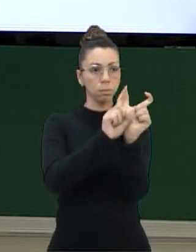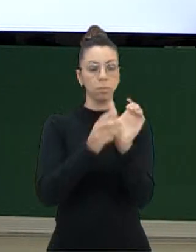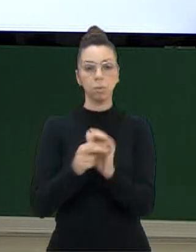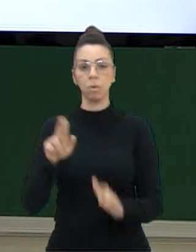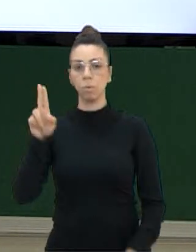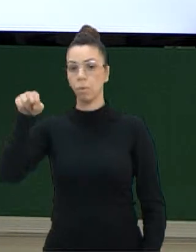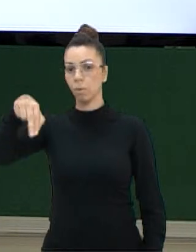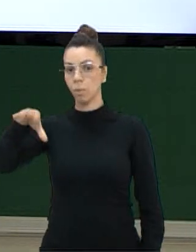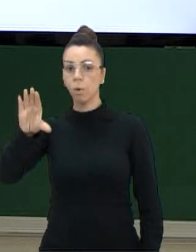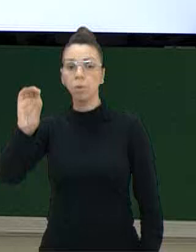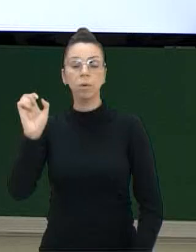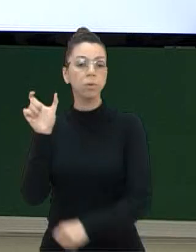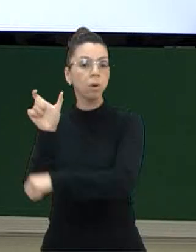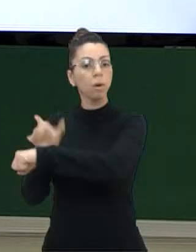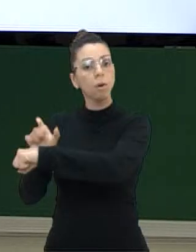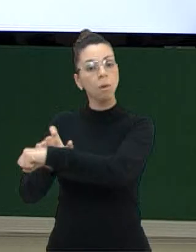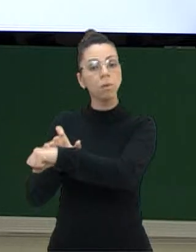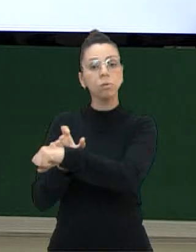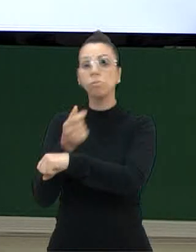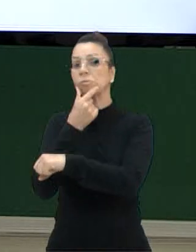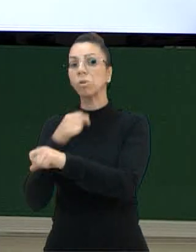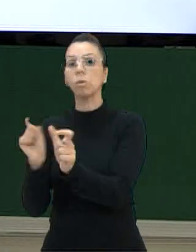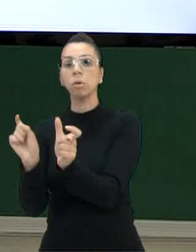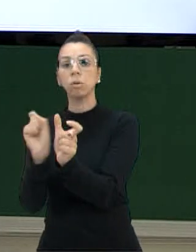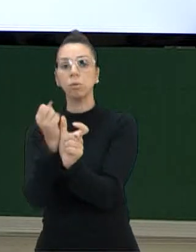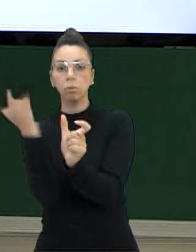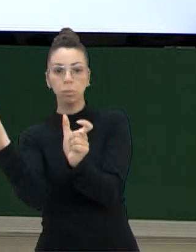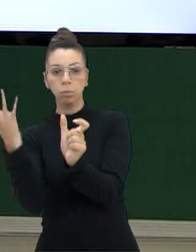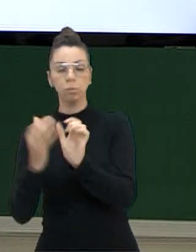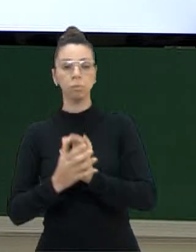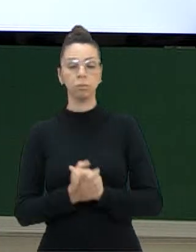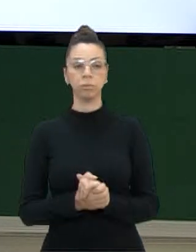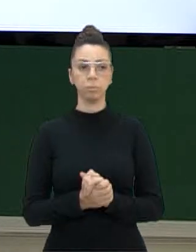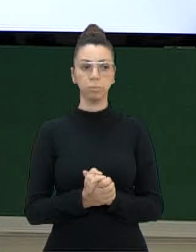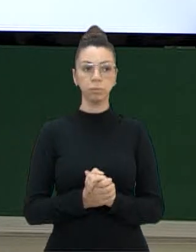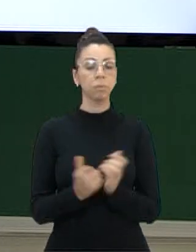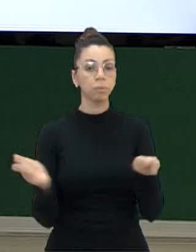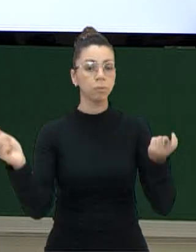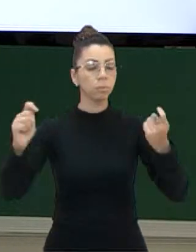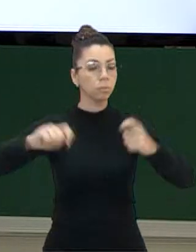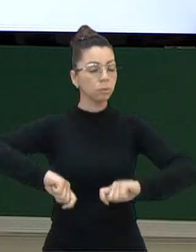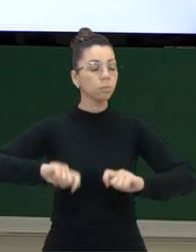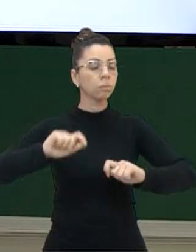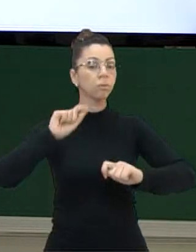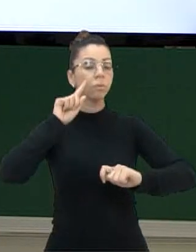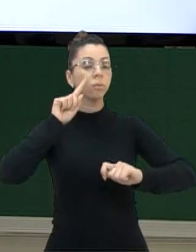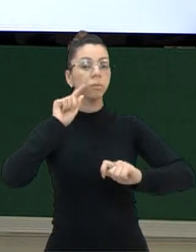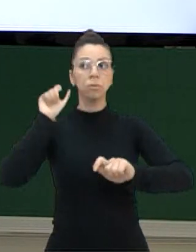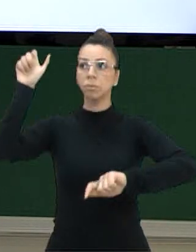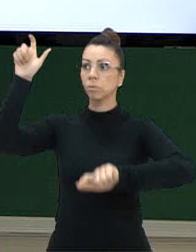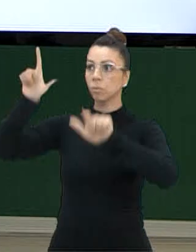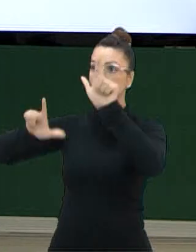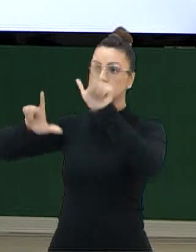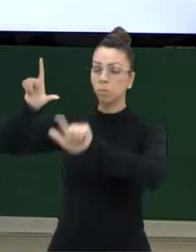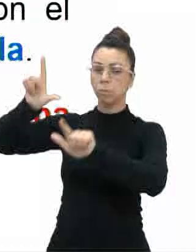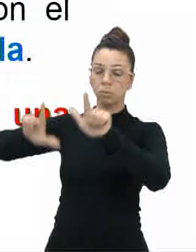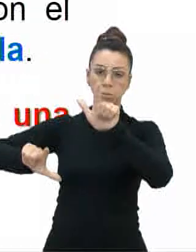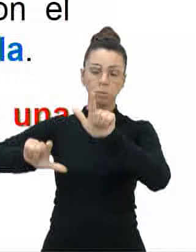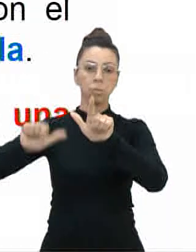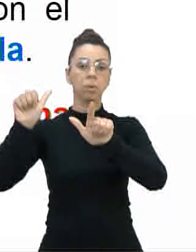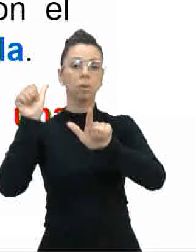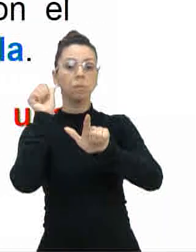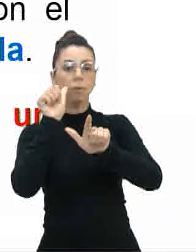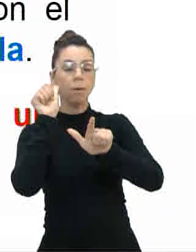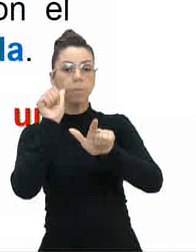plural, inteligentes por los que se podia, era possível, ver uma televisão, feminino